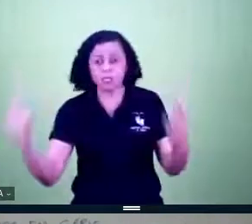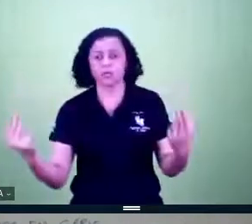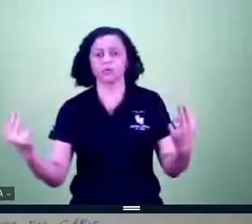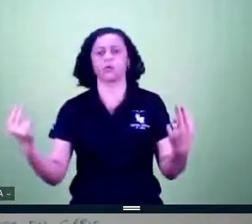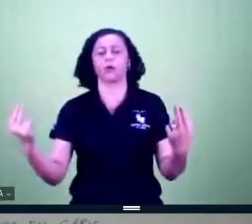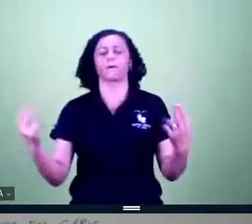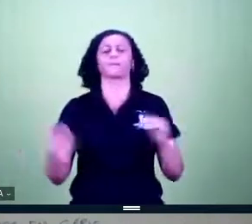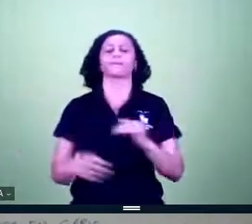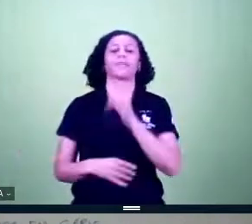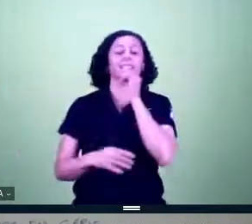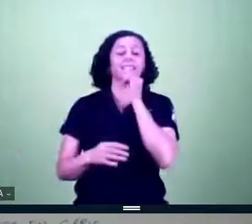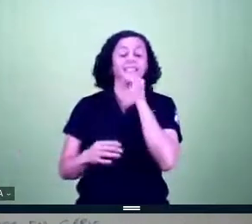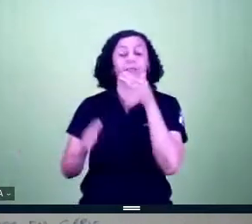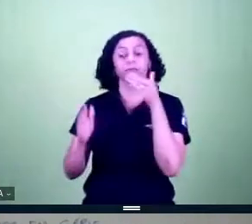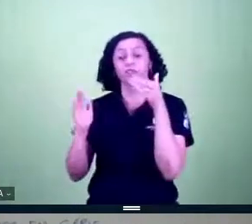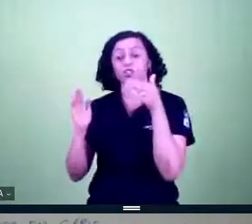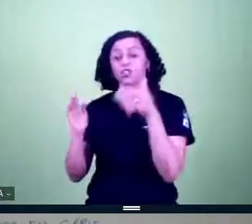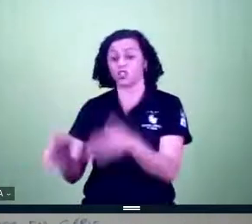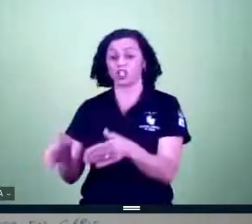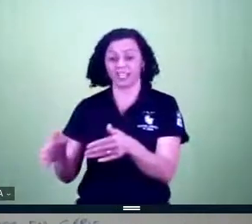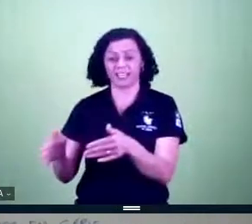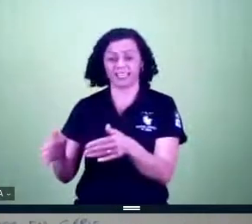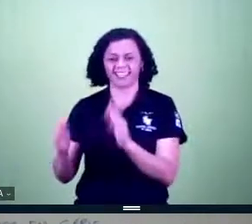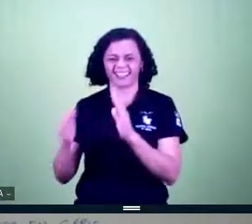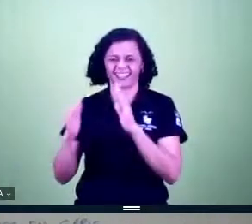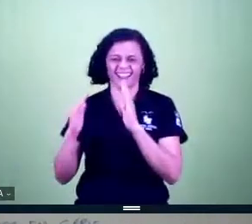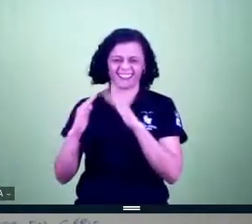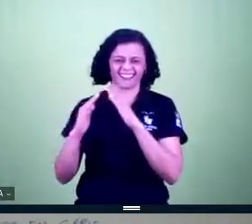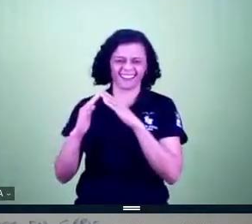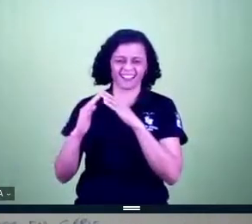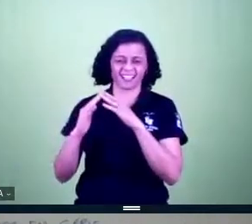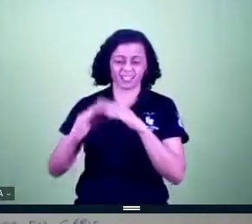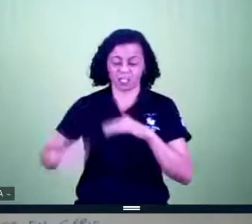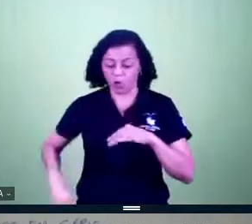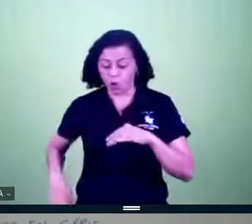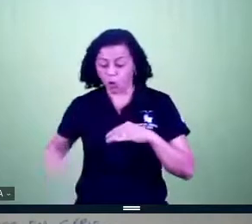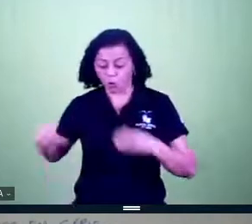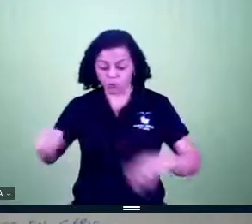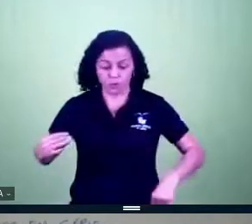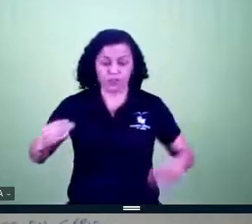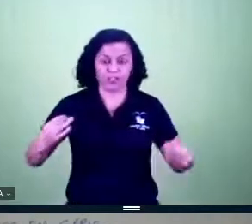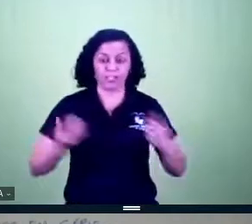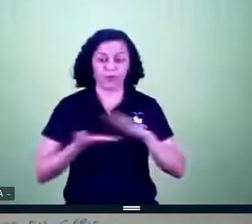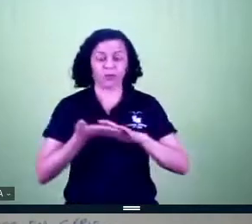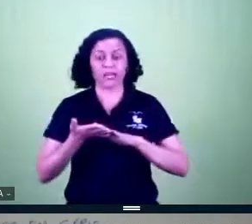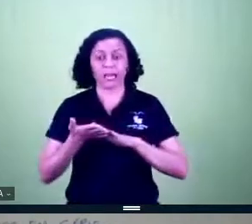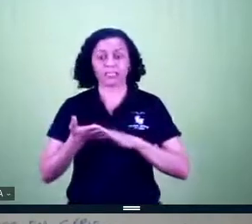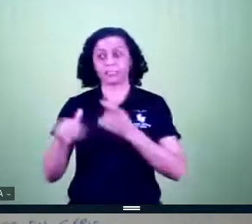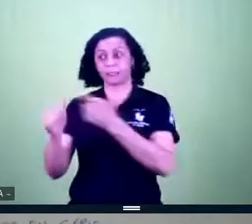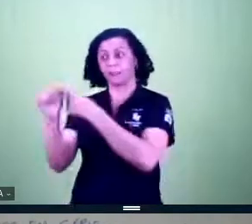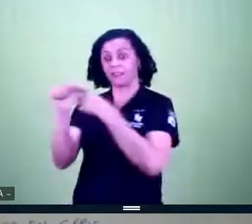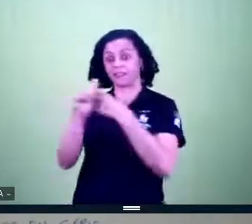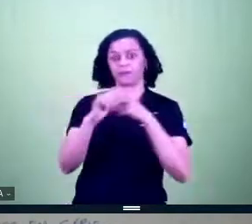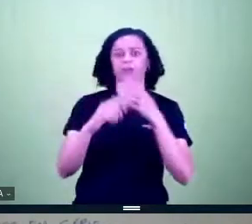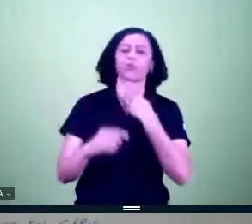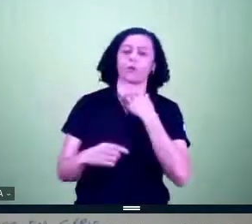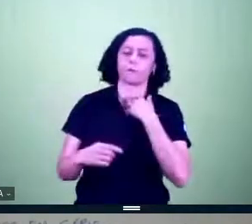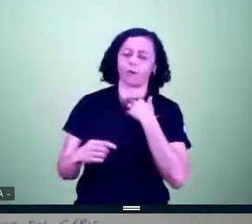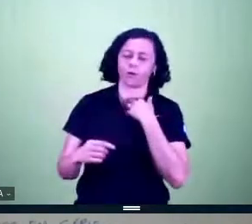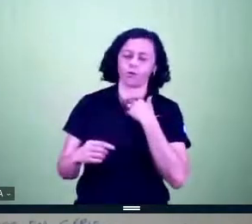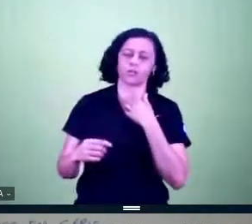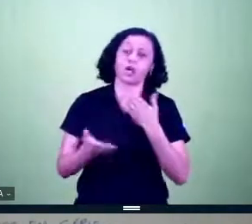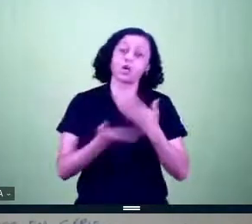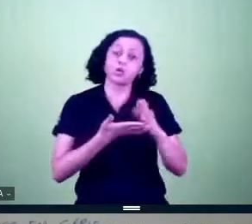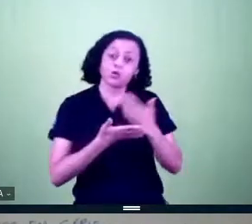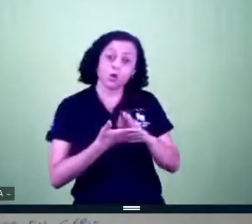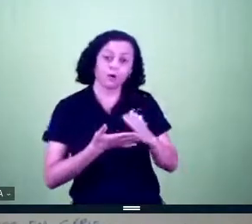casa sem troco no bolso. Não pode ter troco no bolso, você não pode estar devendo ninguém e nem pode sobrar dinheiro no seu bolso. Você saiu com